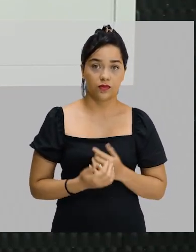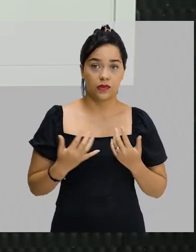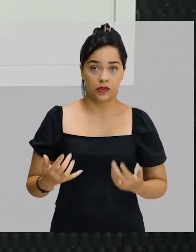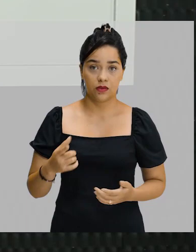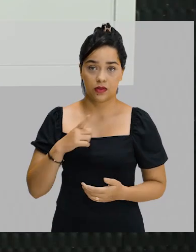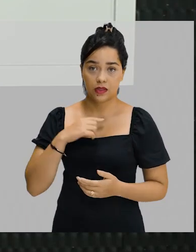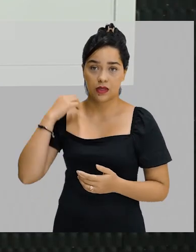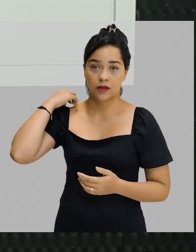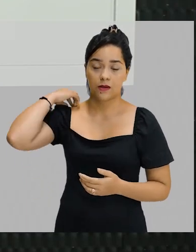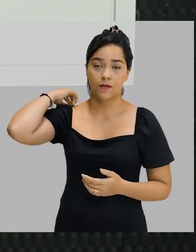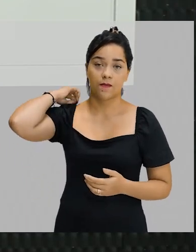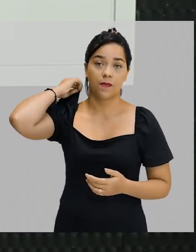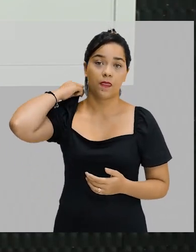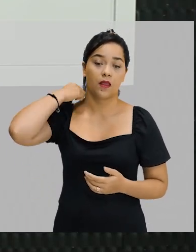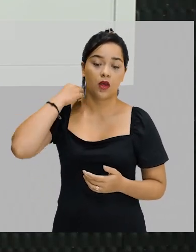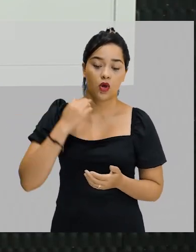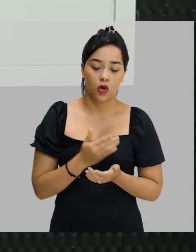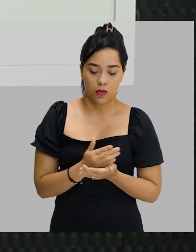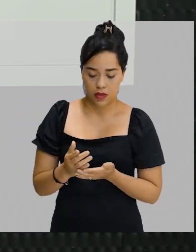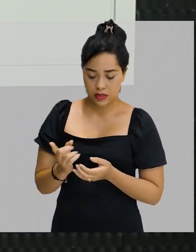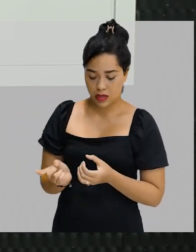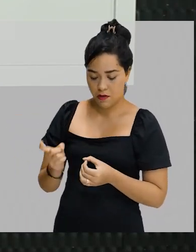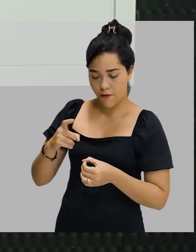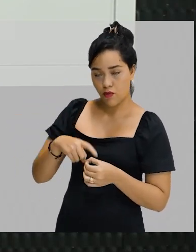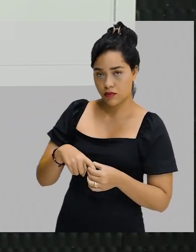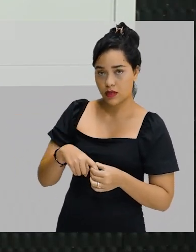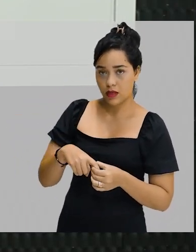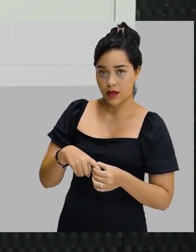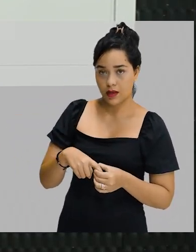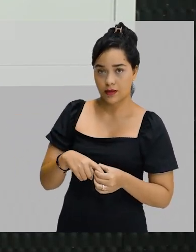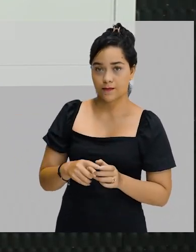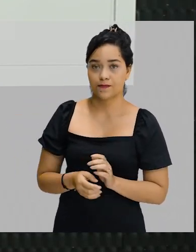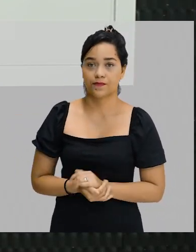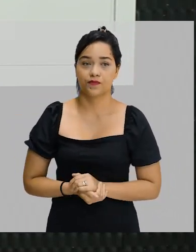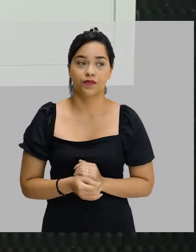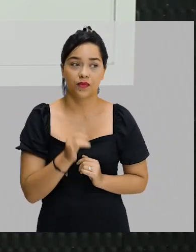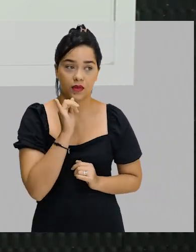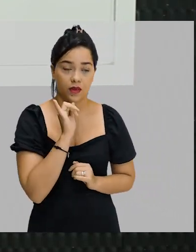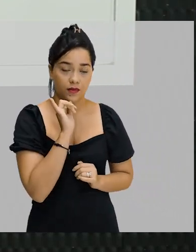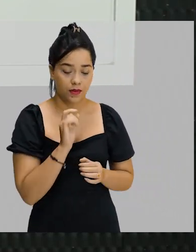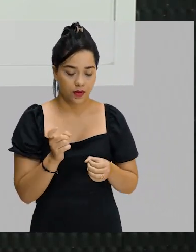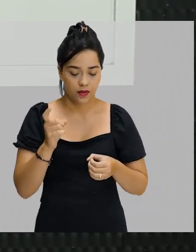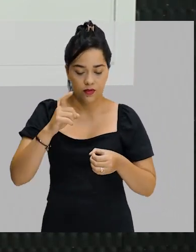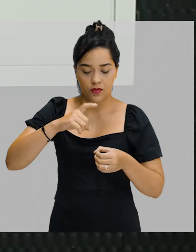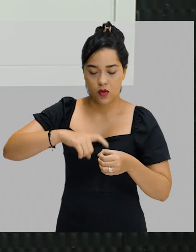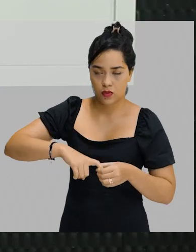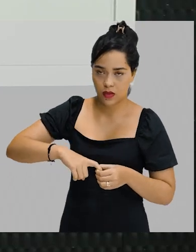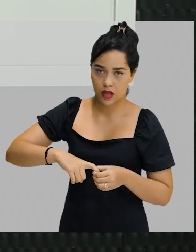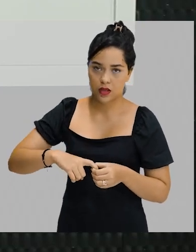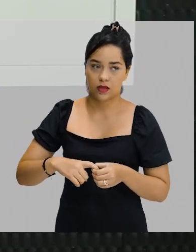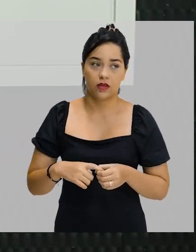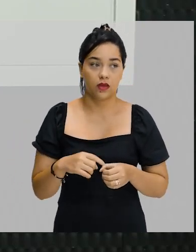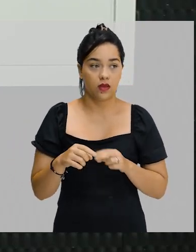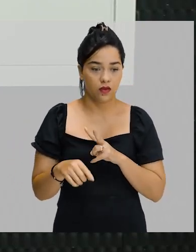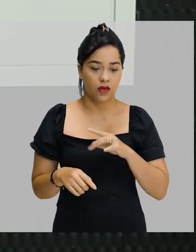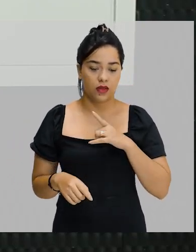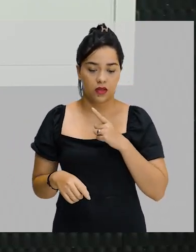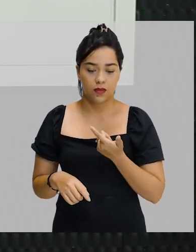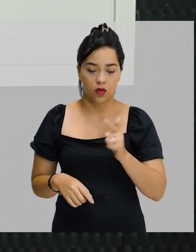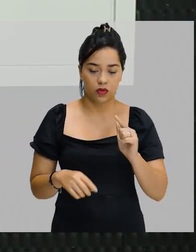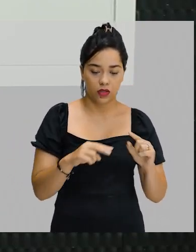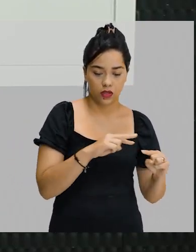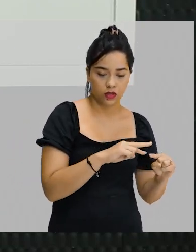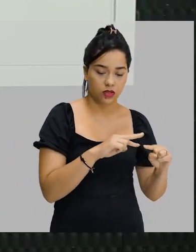ela chega neste ponto, ela começa a retornar. Ela começa, vou colocar de vermelho, ela começa a retornar, ó. Então ela vai nesta direção.